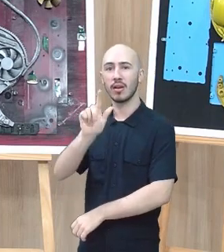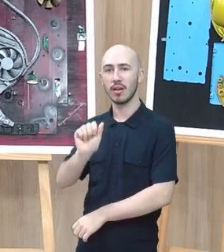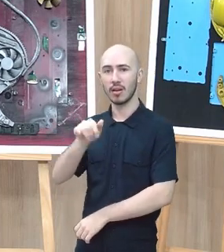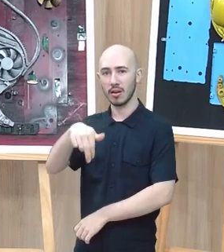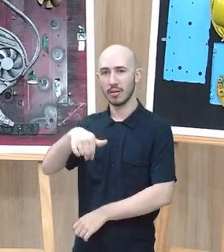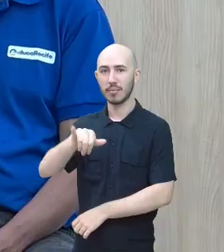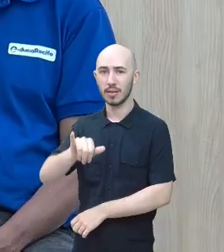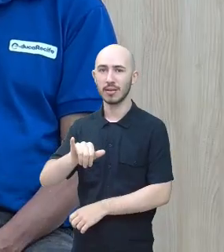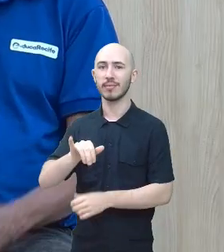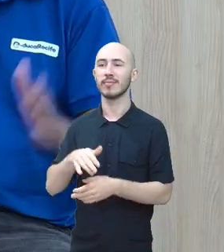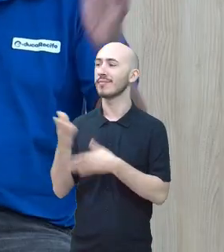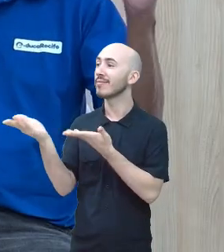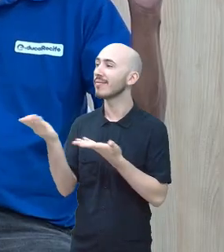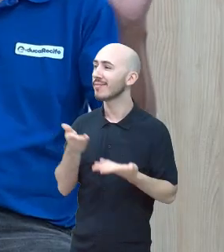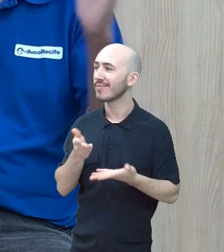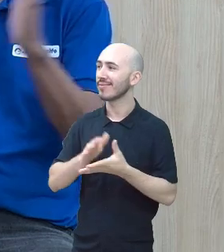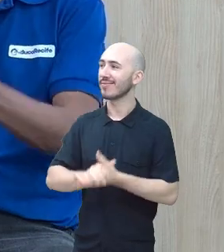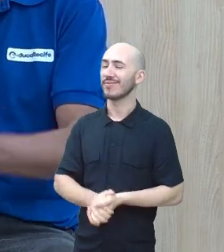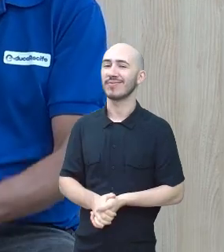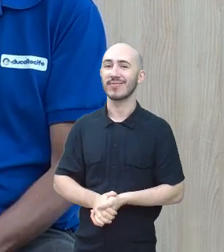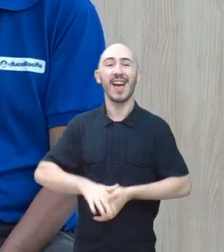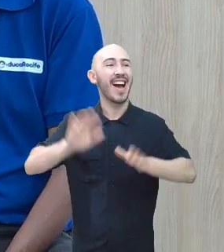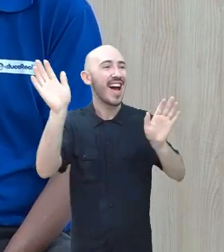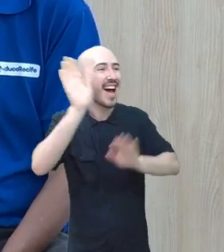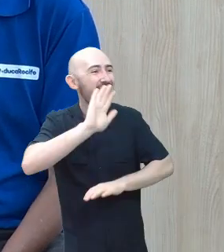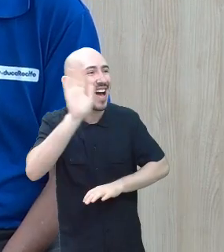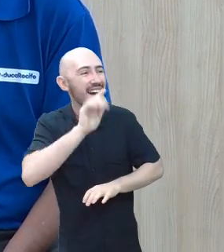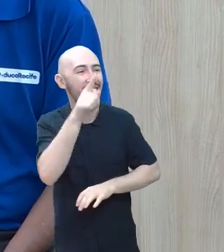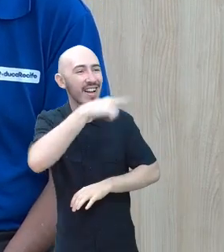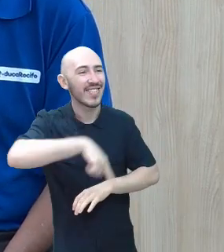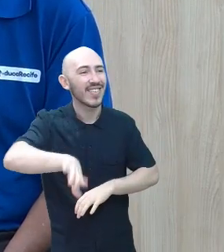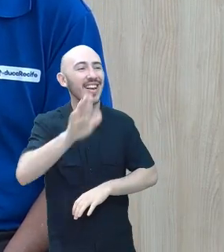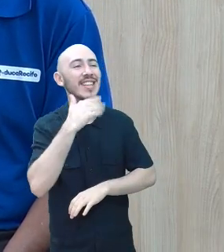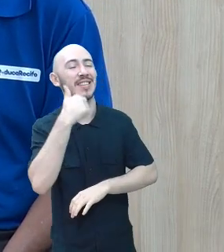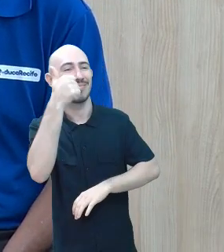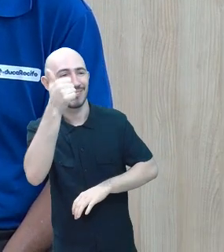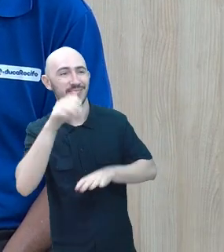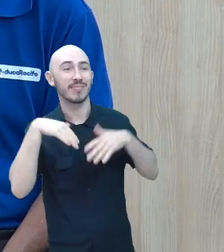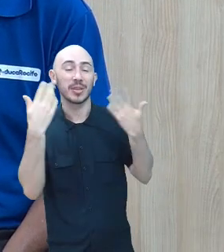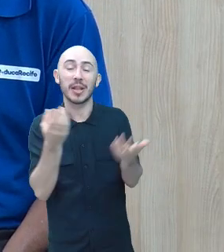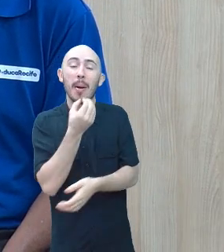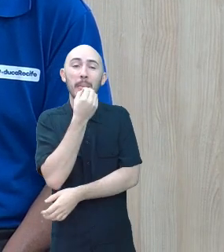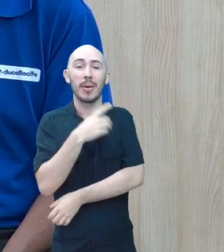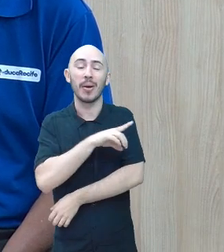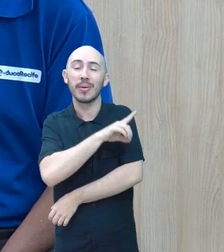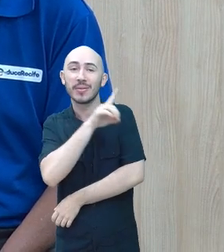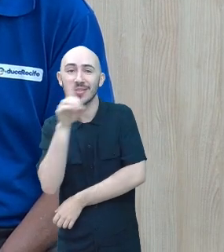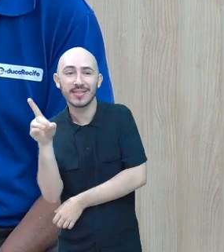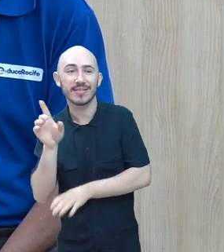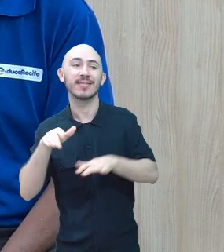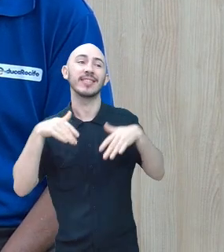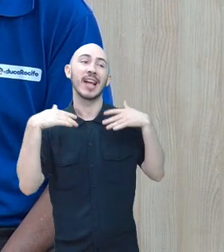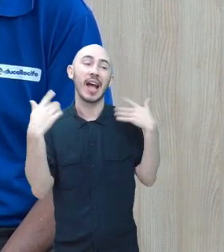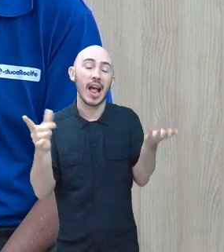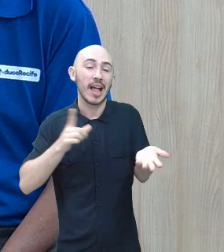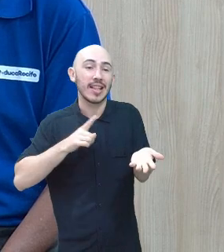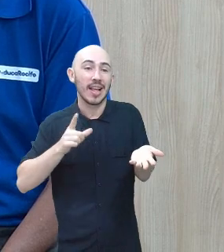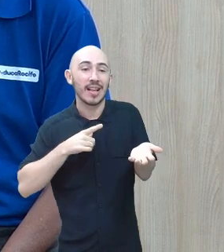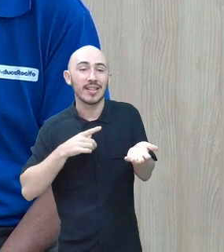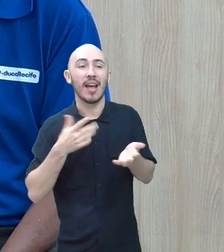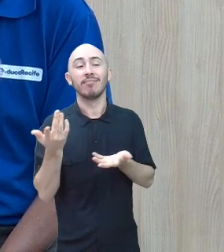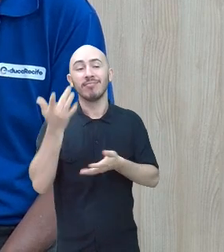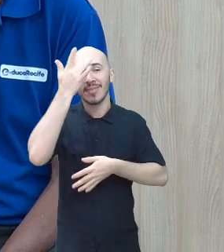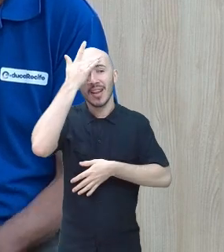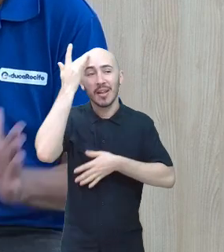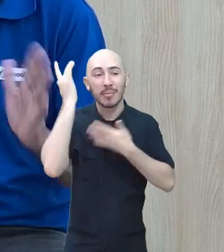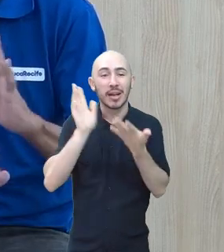Alamir. E aí, galera, como é que vocês estão? Bom dia, bom dia. Tem gente que está pulando